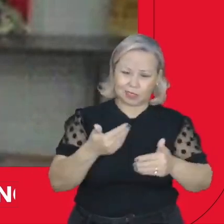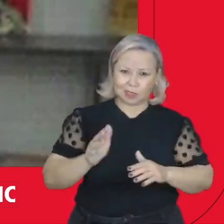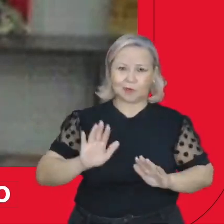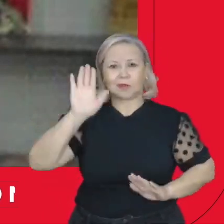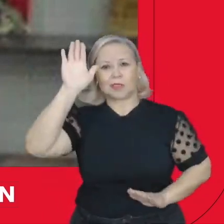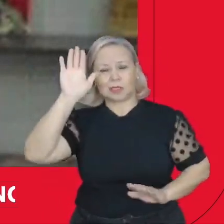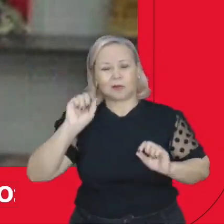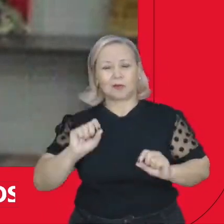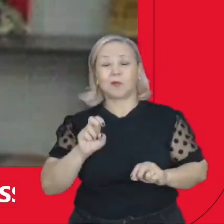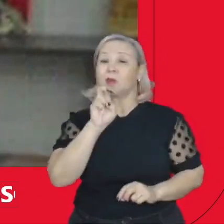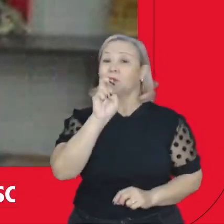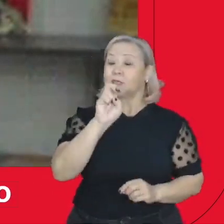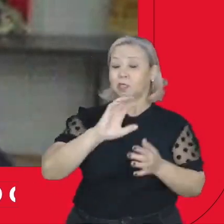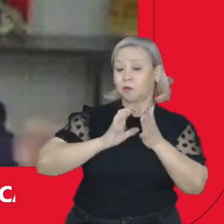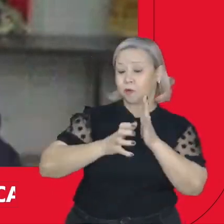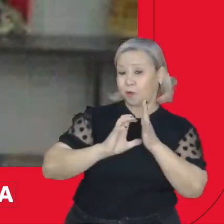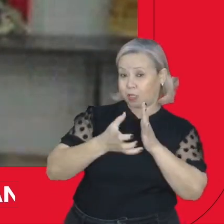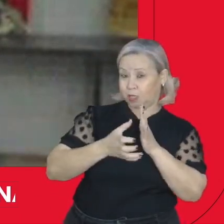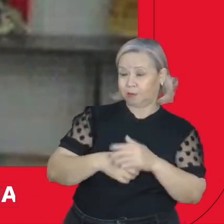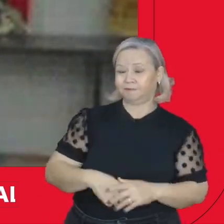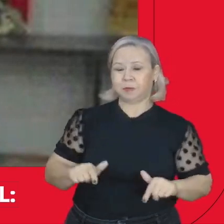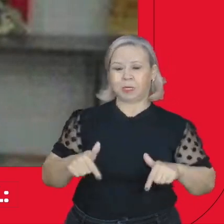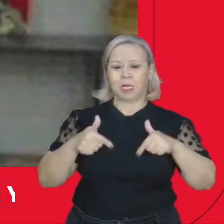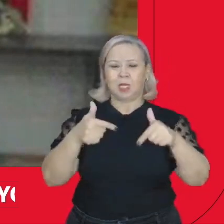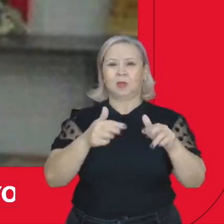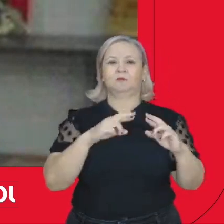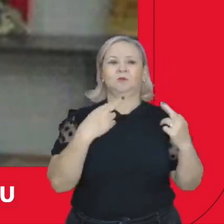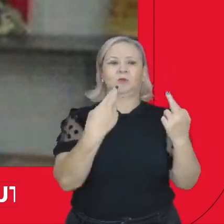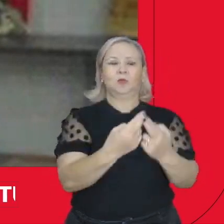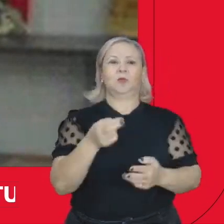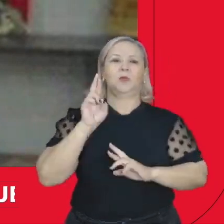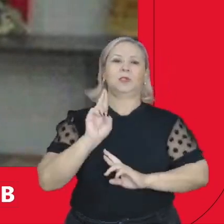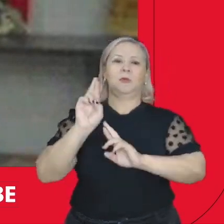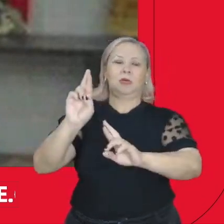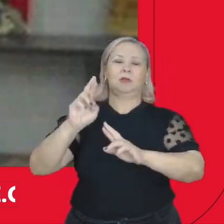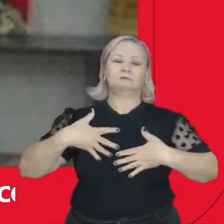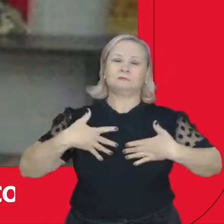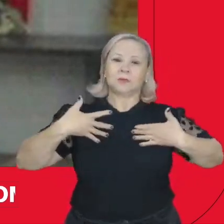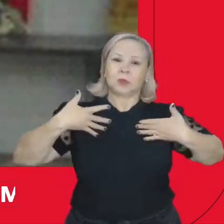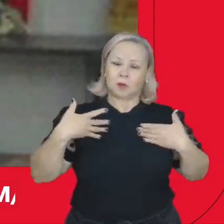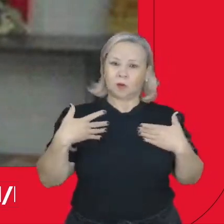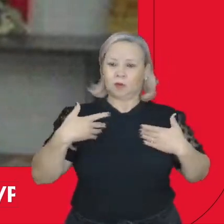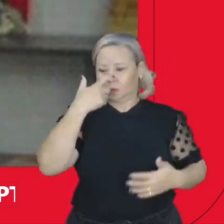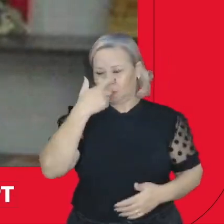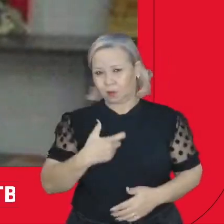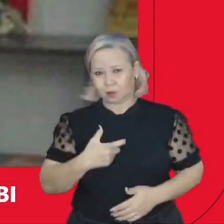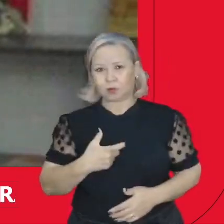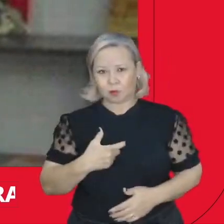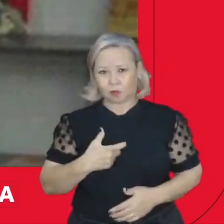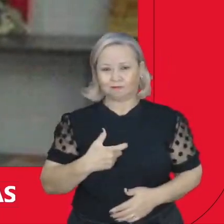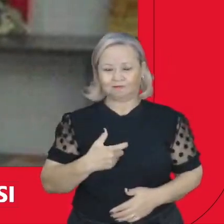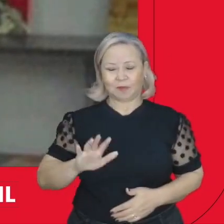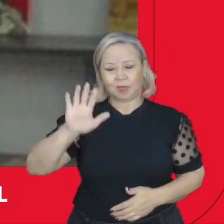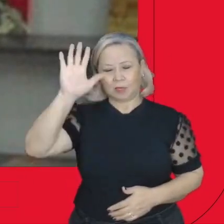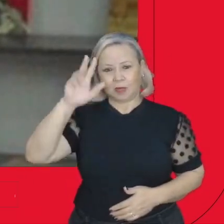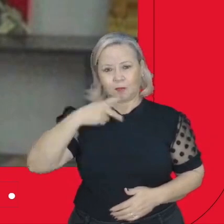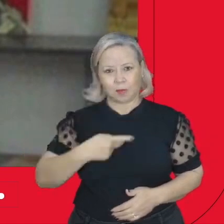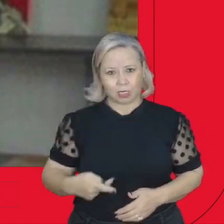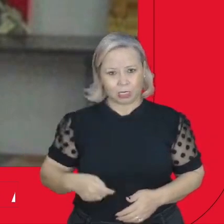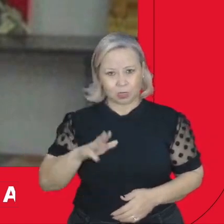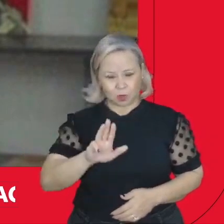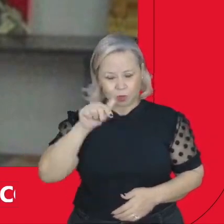5 partidos, denominamos a Frente da Esperança. Com muito orgulho, Amanda, eu sou o candidato do presidente Lula aqui no estado. E eu já